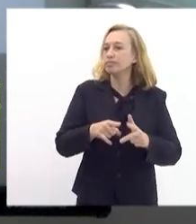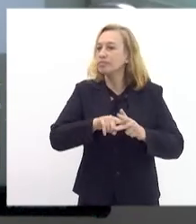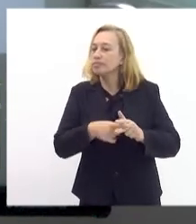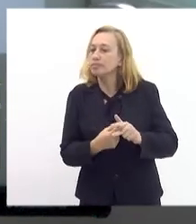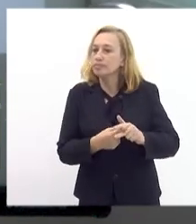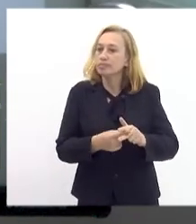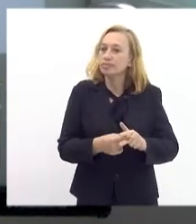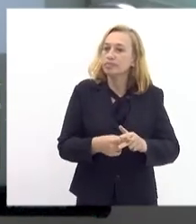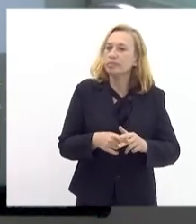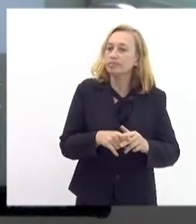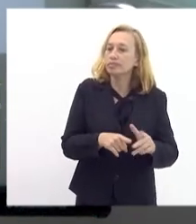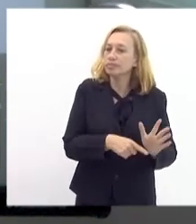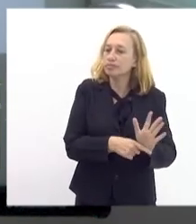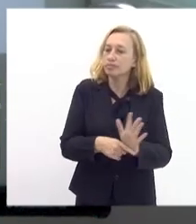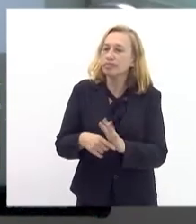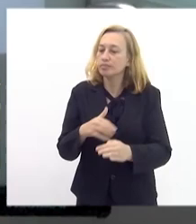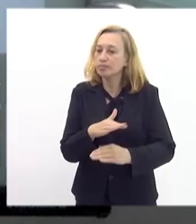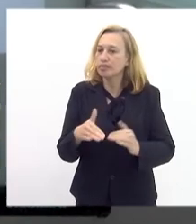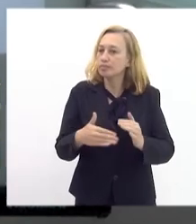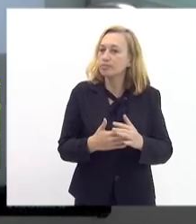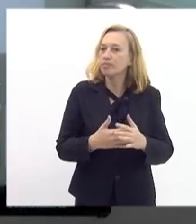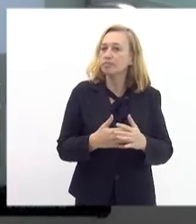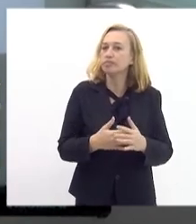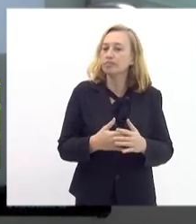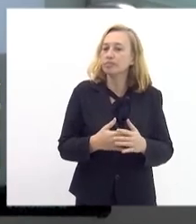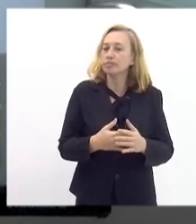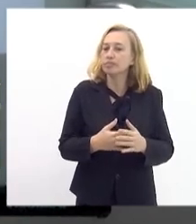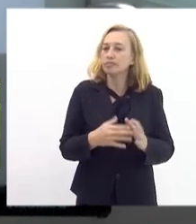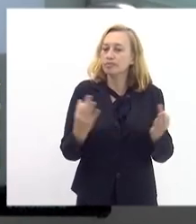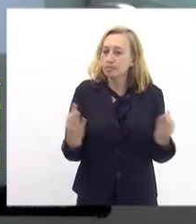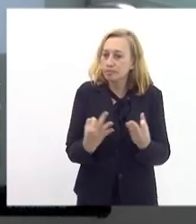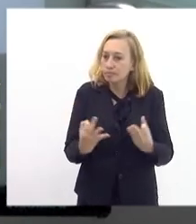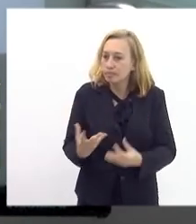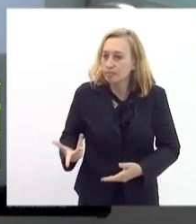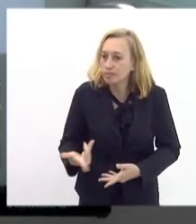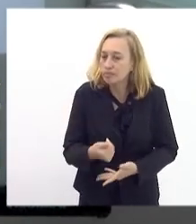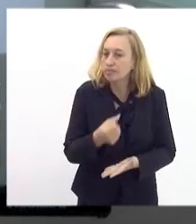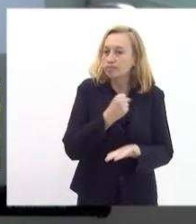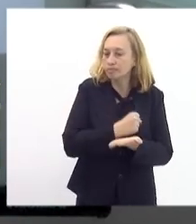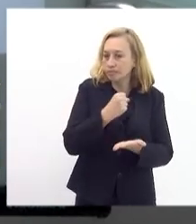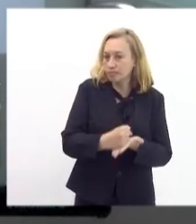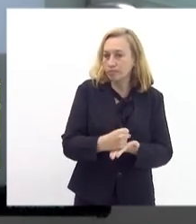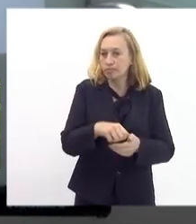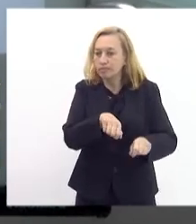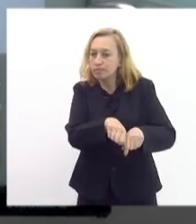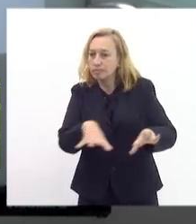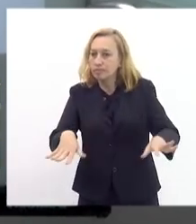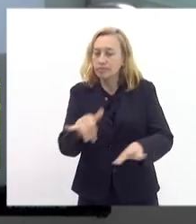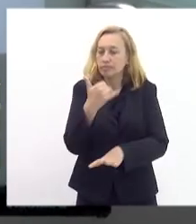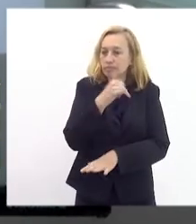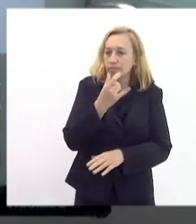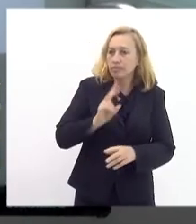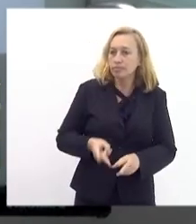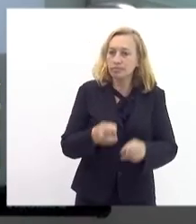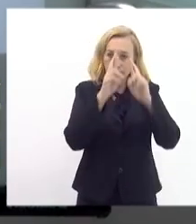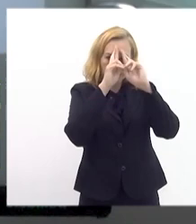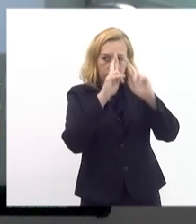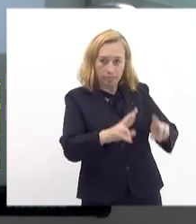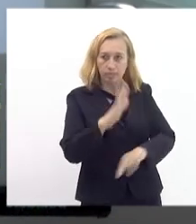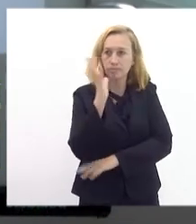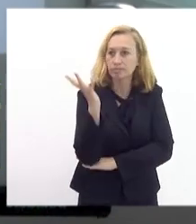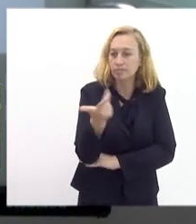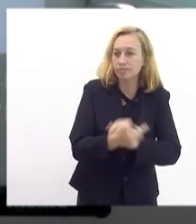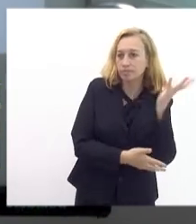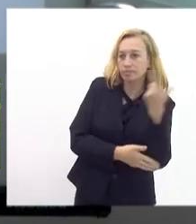é atendemos de forma exemplar o nosso contrato de fornecimento de energia sempre respeitando o meio ambiente